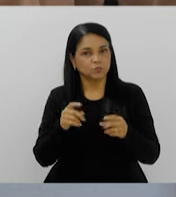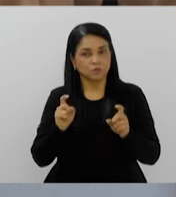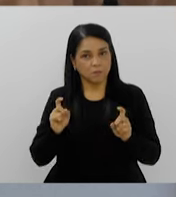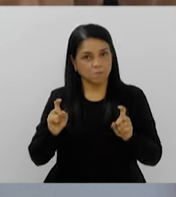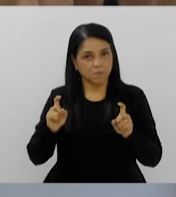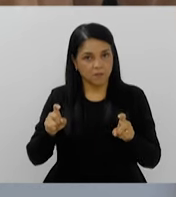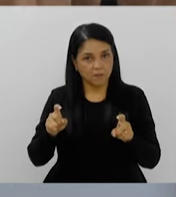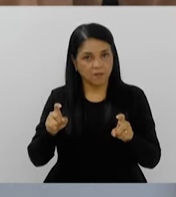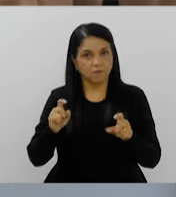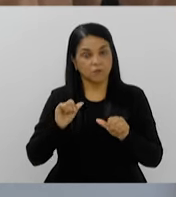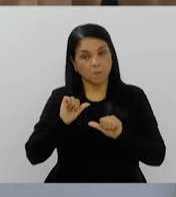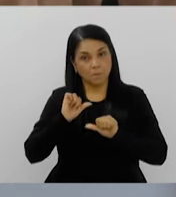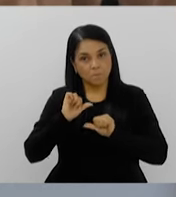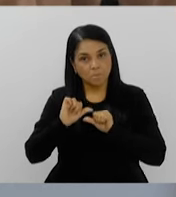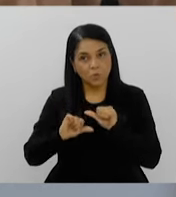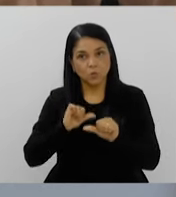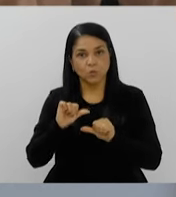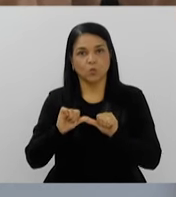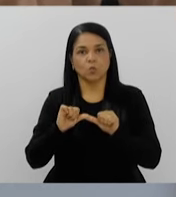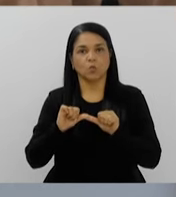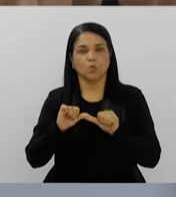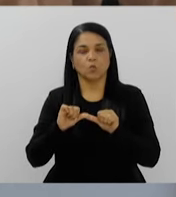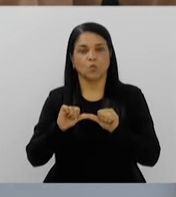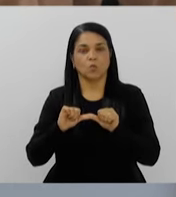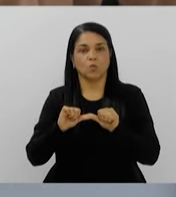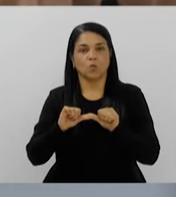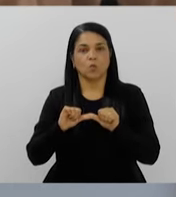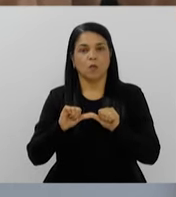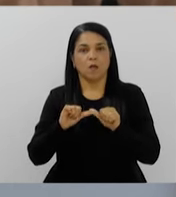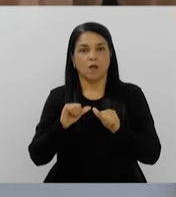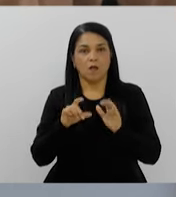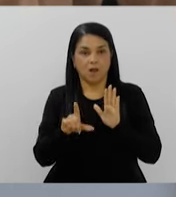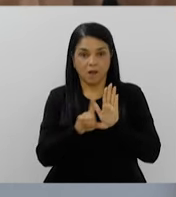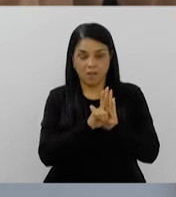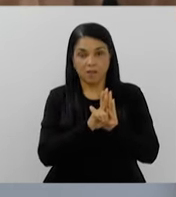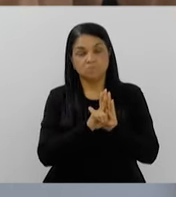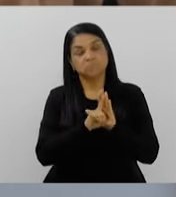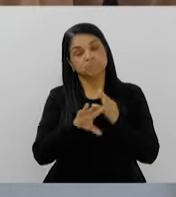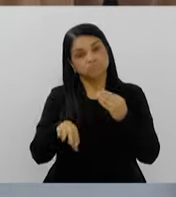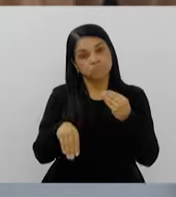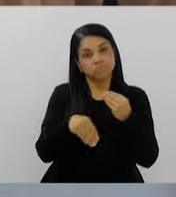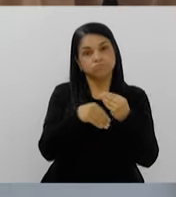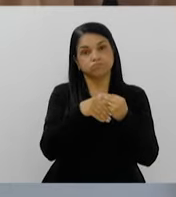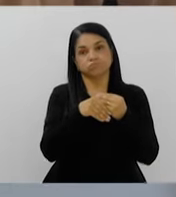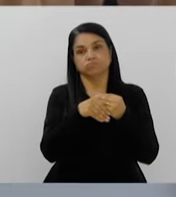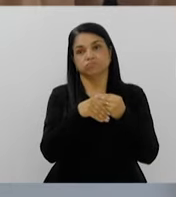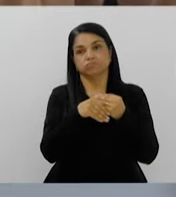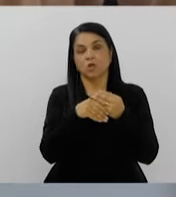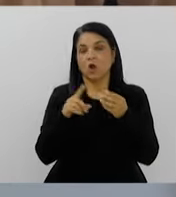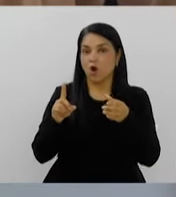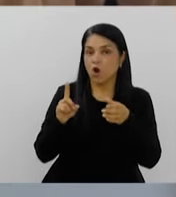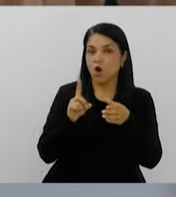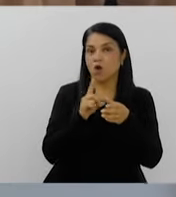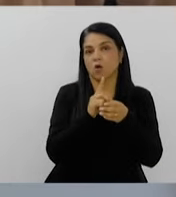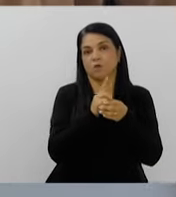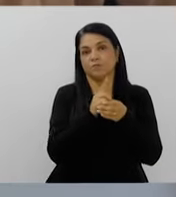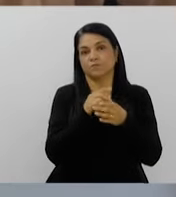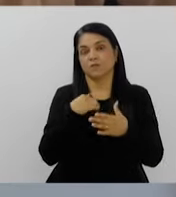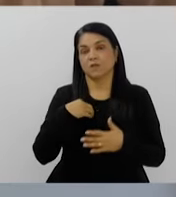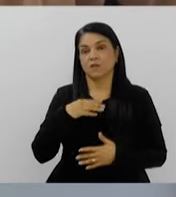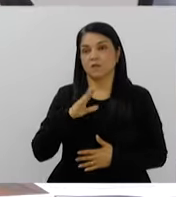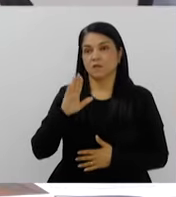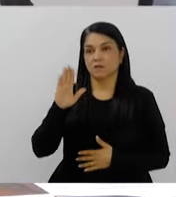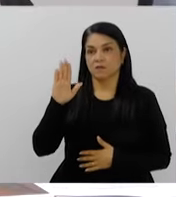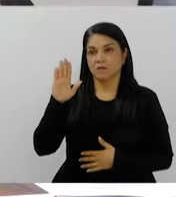e alterou, por causa da sua alteração que vai ser incorporada, passa a ser o eu acho que tem uma outra sugestão. Mas gente...